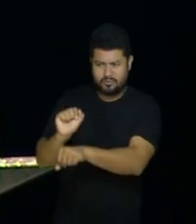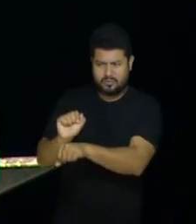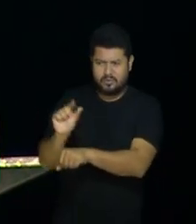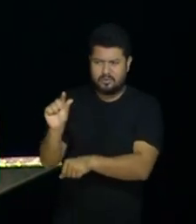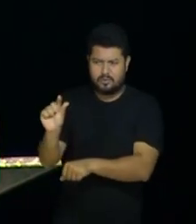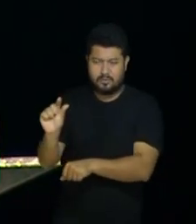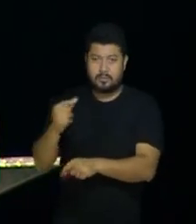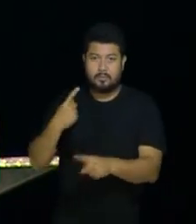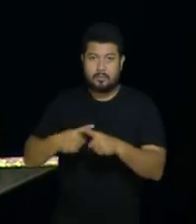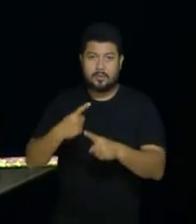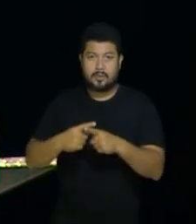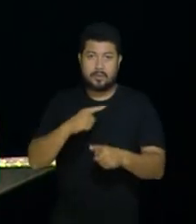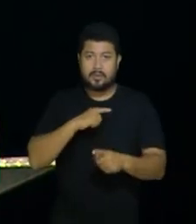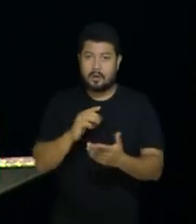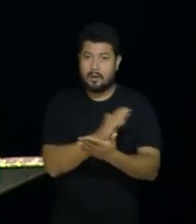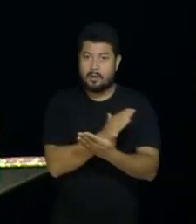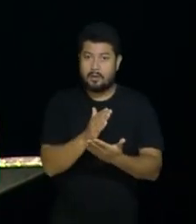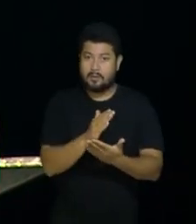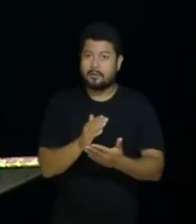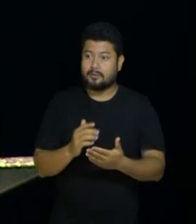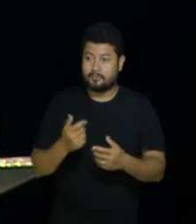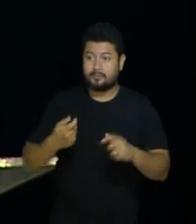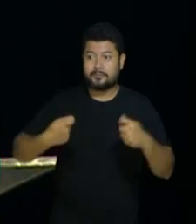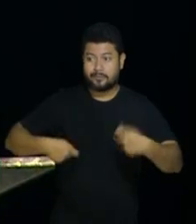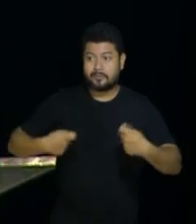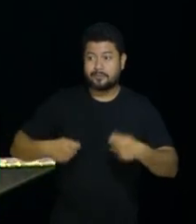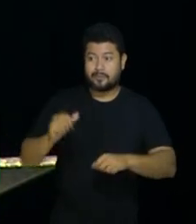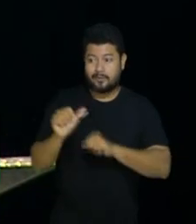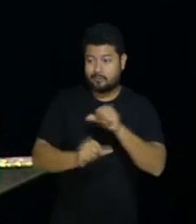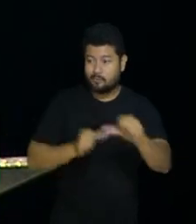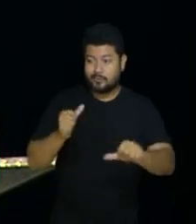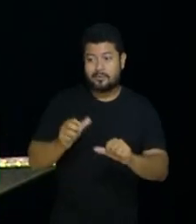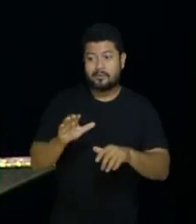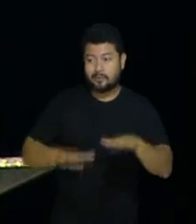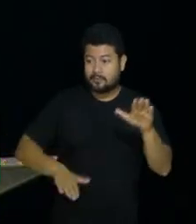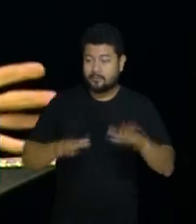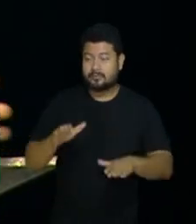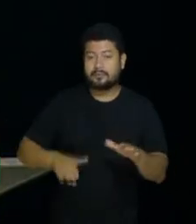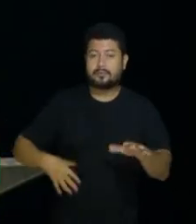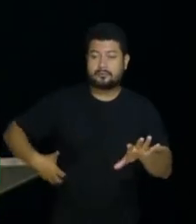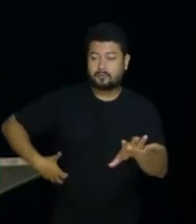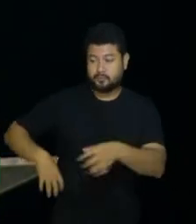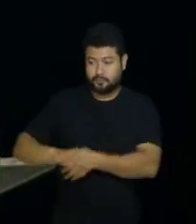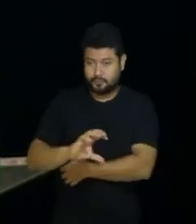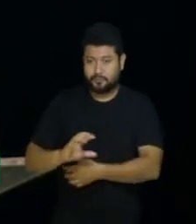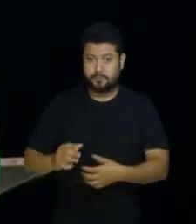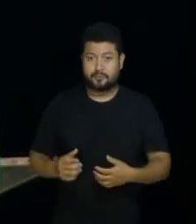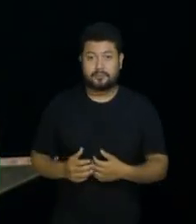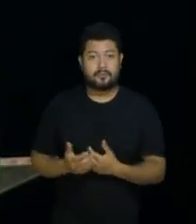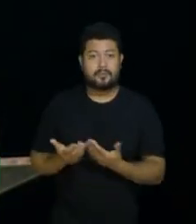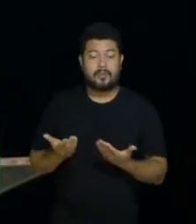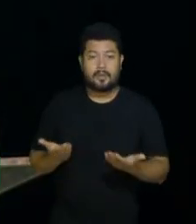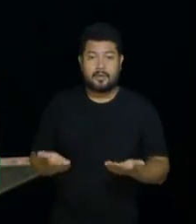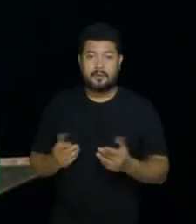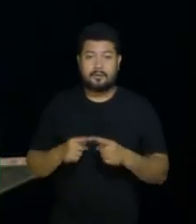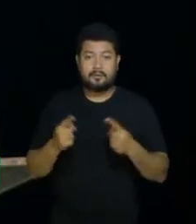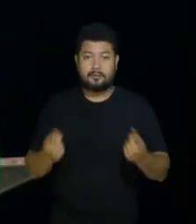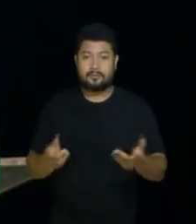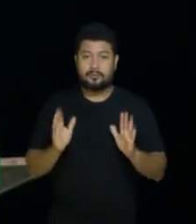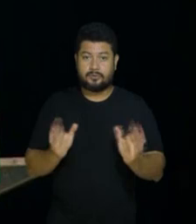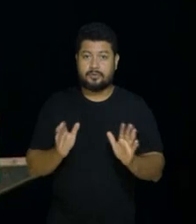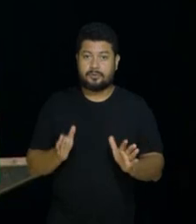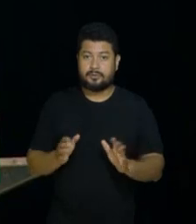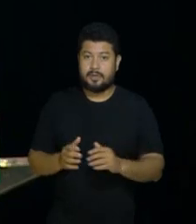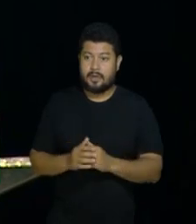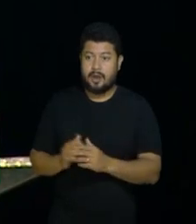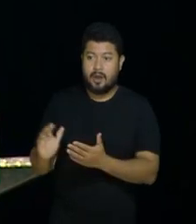tem pacientes que passam por mais de um transplante. E, então, a maioria dos transplantes vem já de